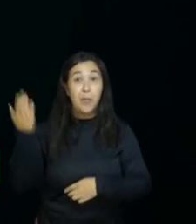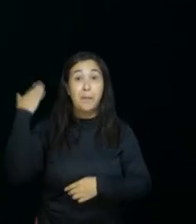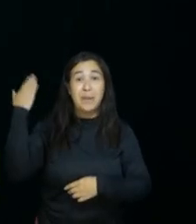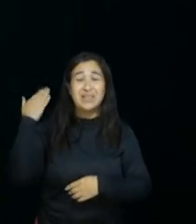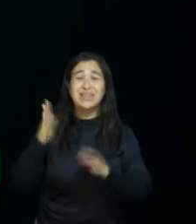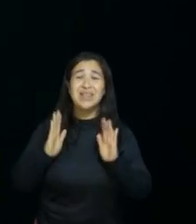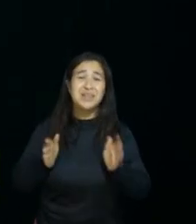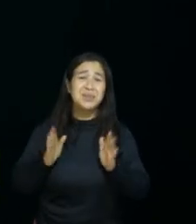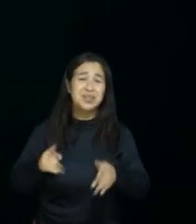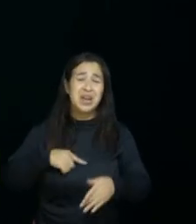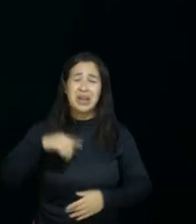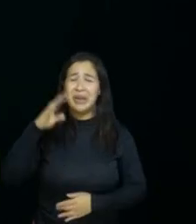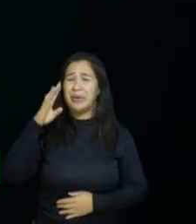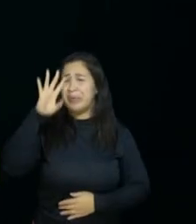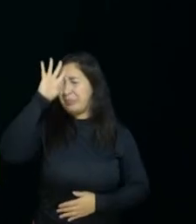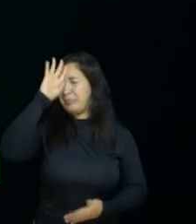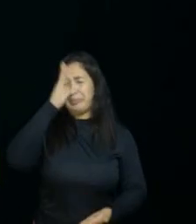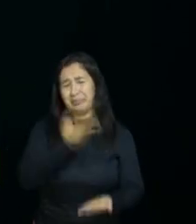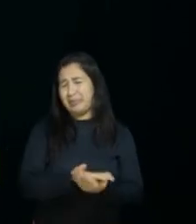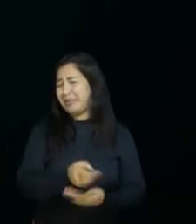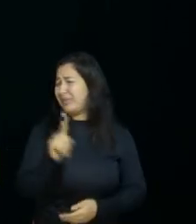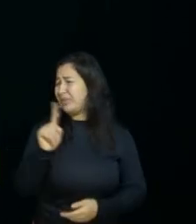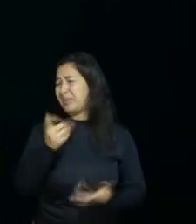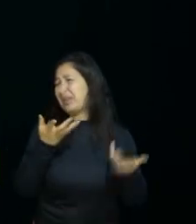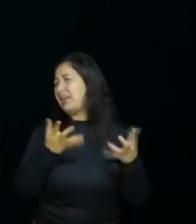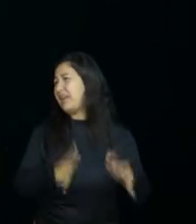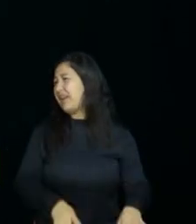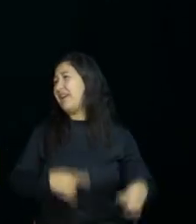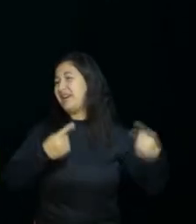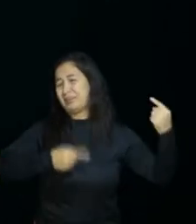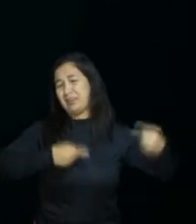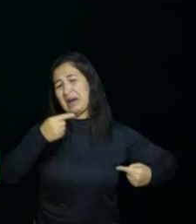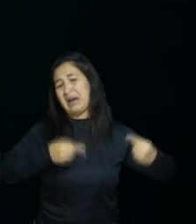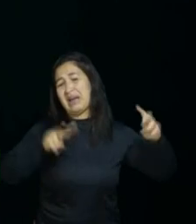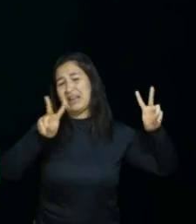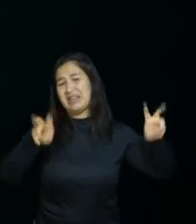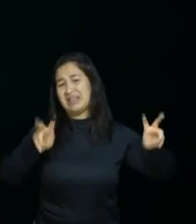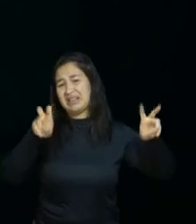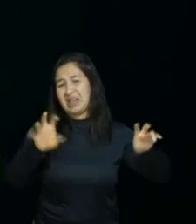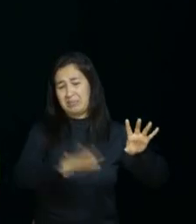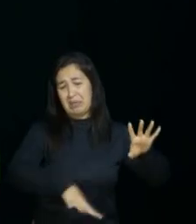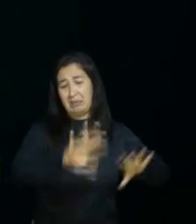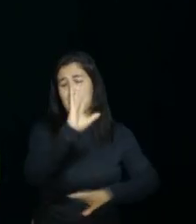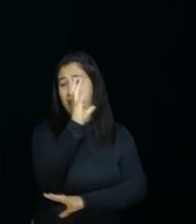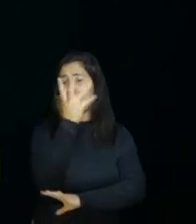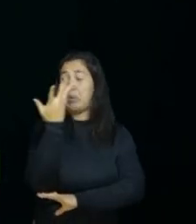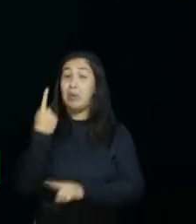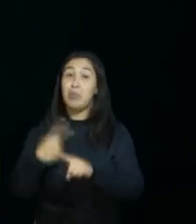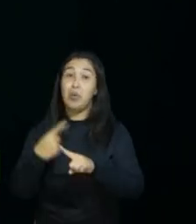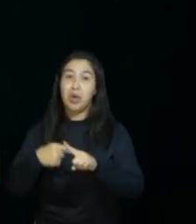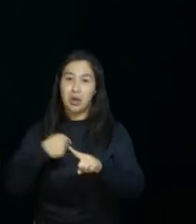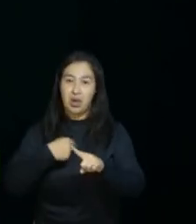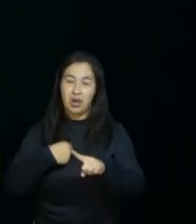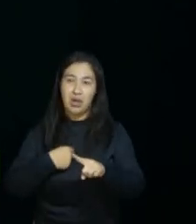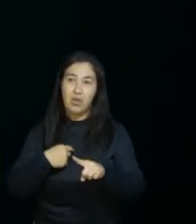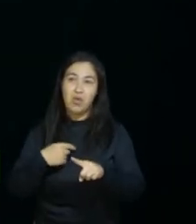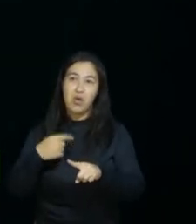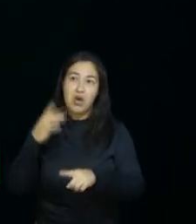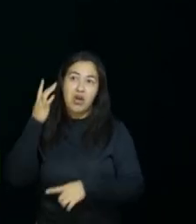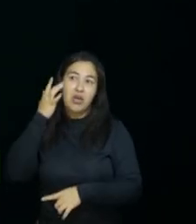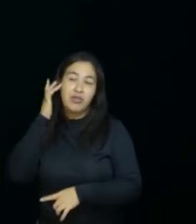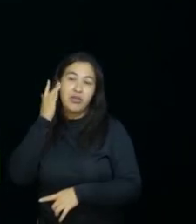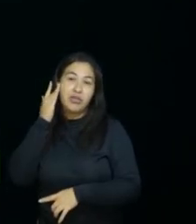resistente à discussão sobre esse tema, e eu me pautava muito pelas questões ideológicas. Eu via um